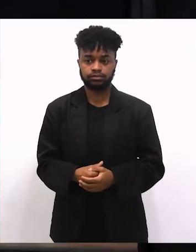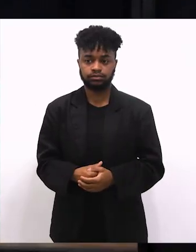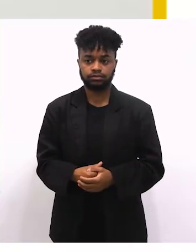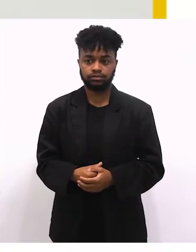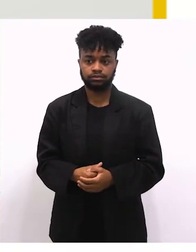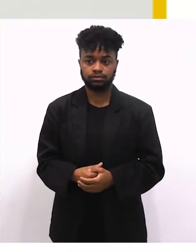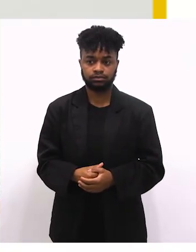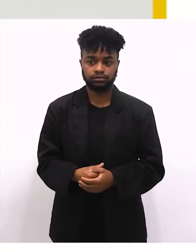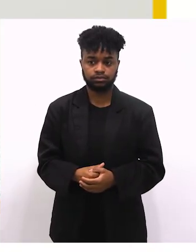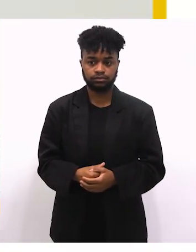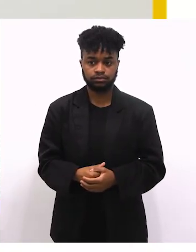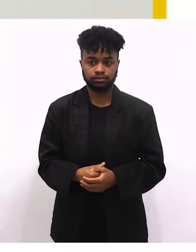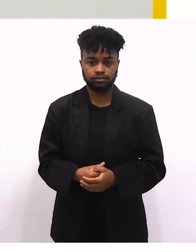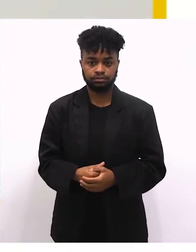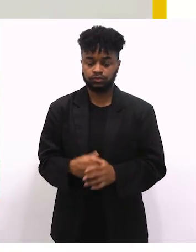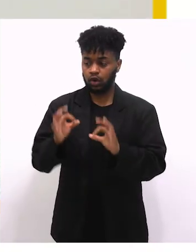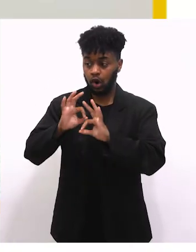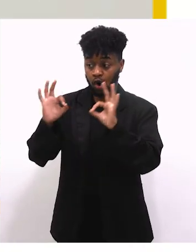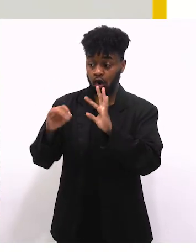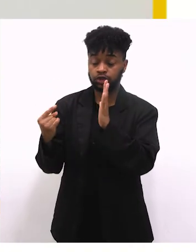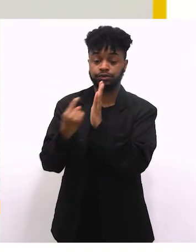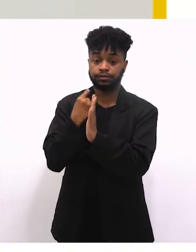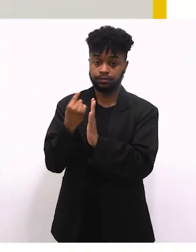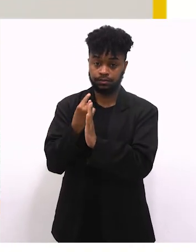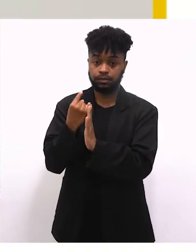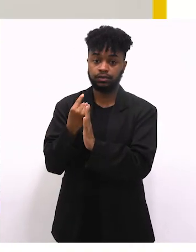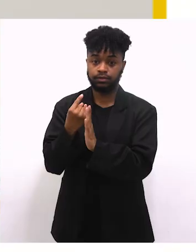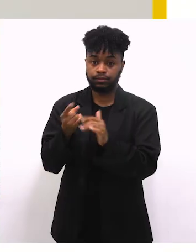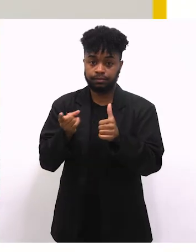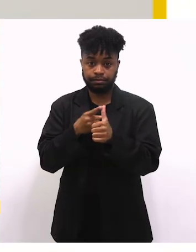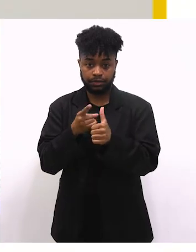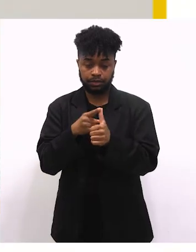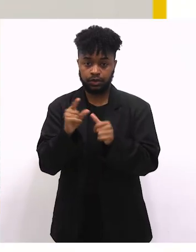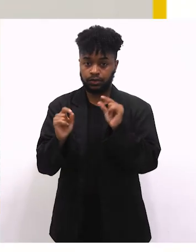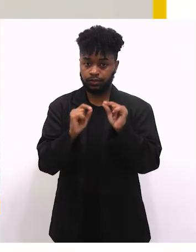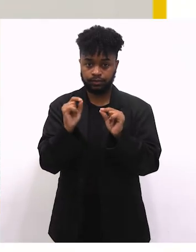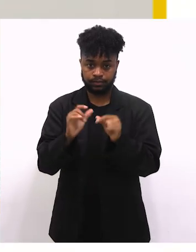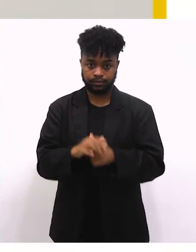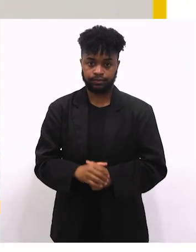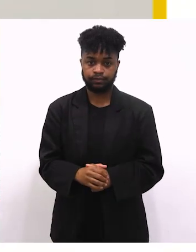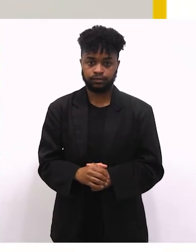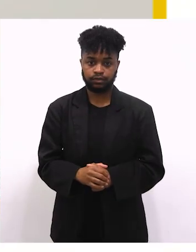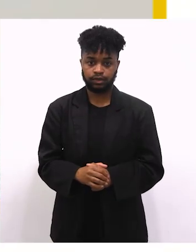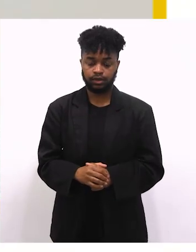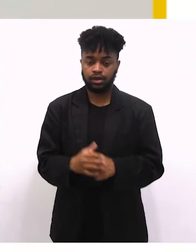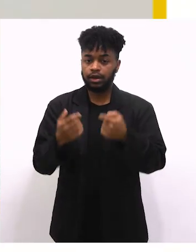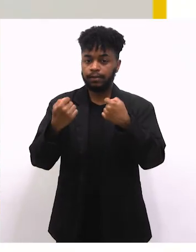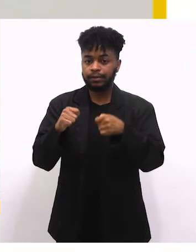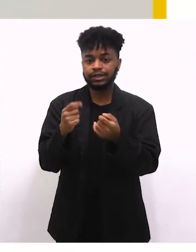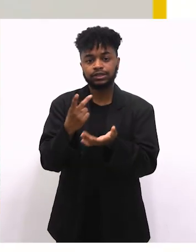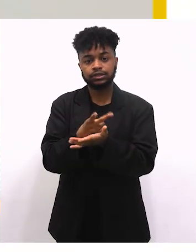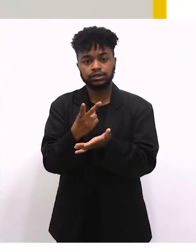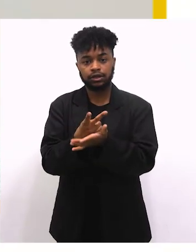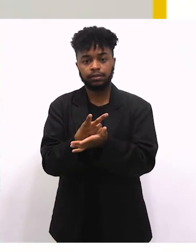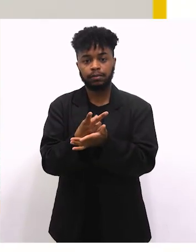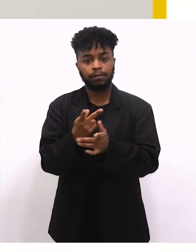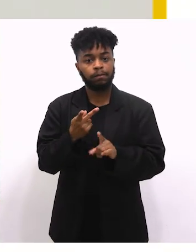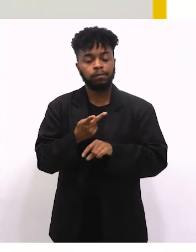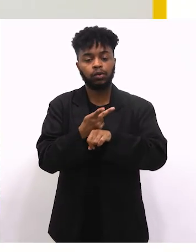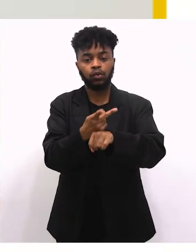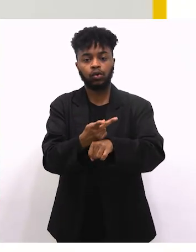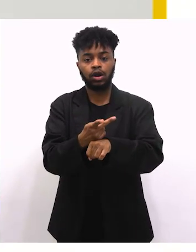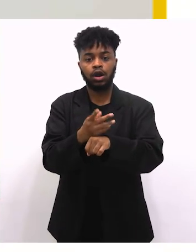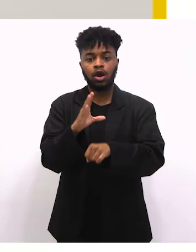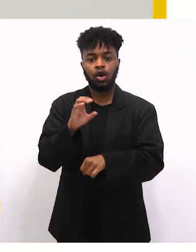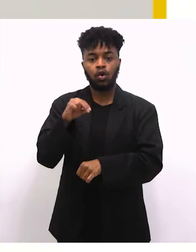crime? Olha, excelente pergunta. O primeiro ponto é sempre buscar os